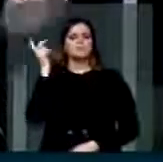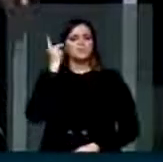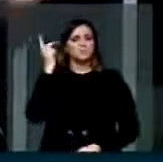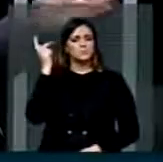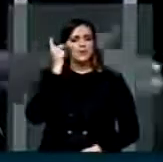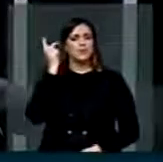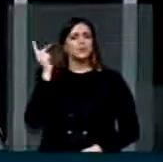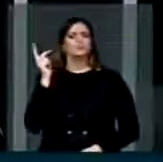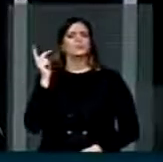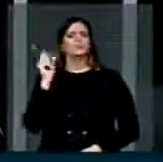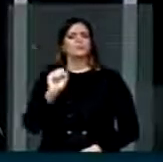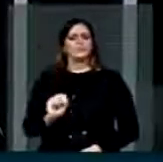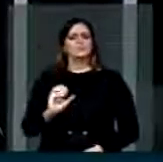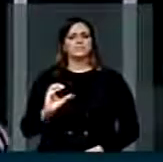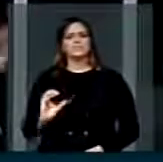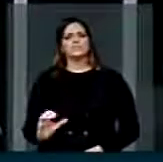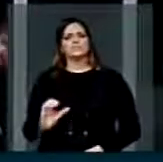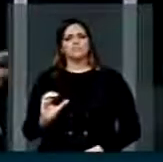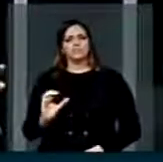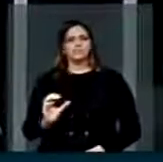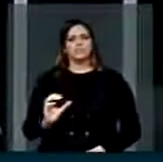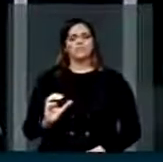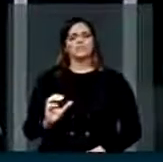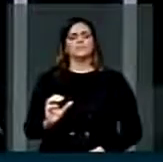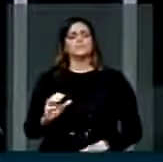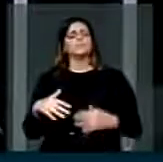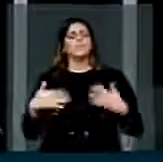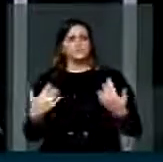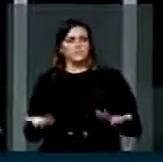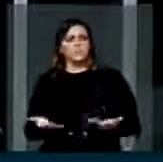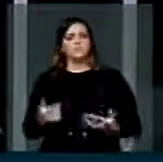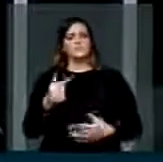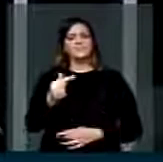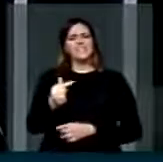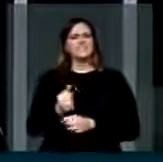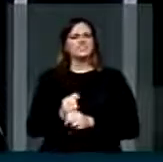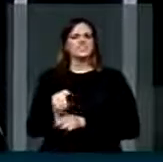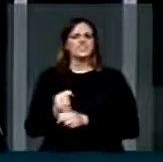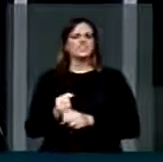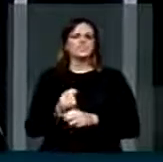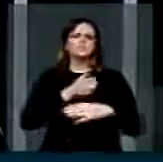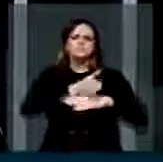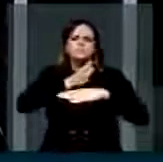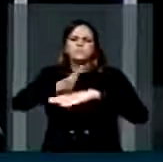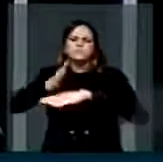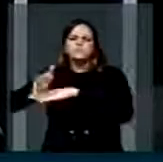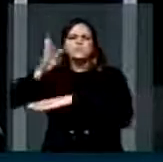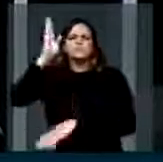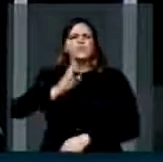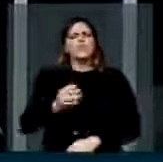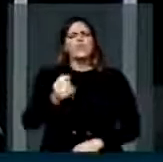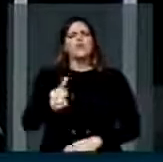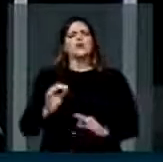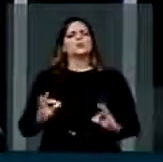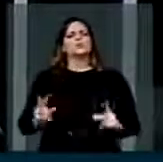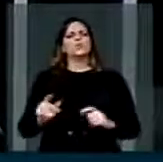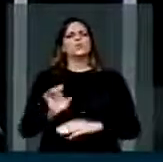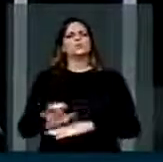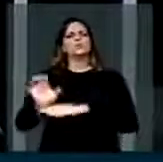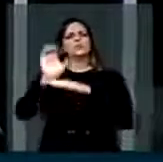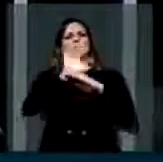Paulo, no Santa Catarina. Portanto, nesses 7 anos, eu estive em quase todos os estados